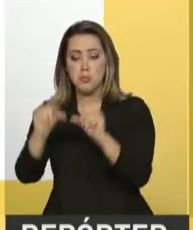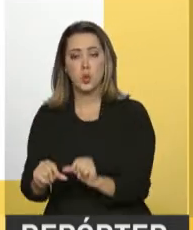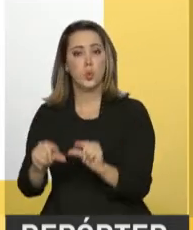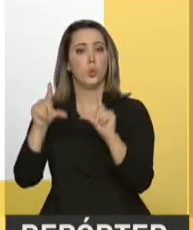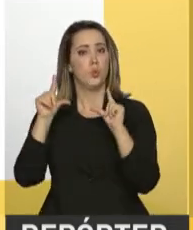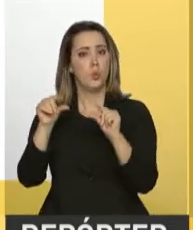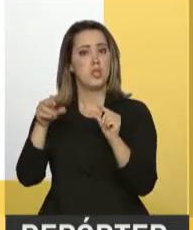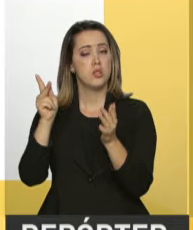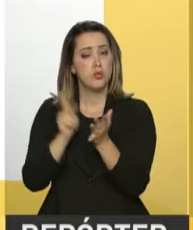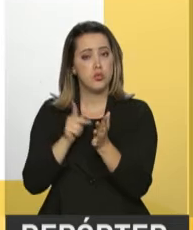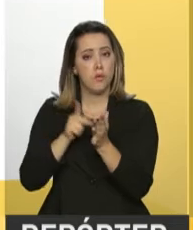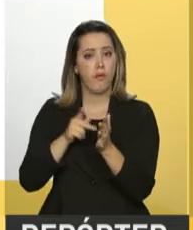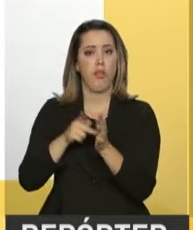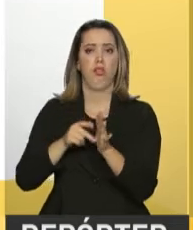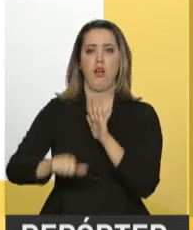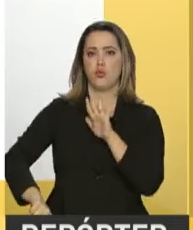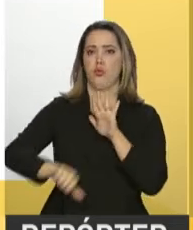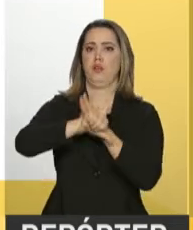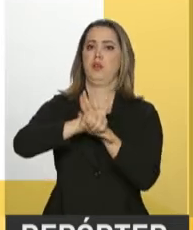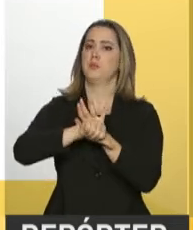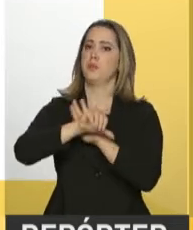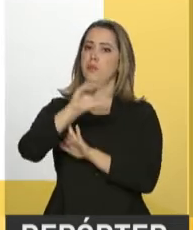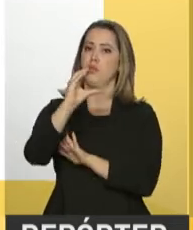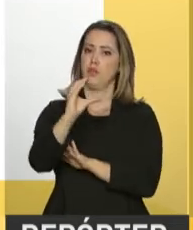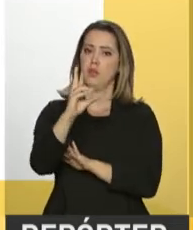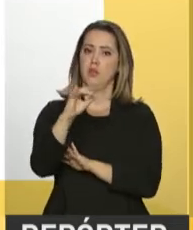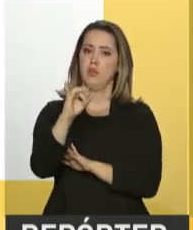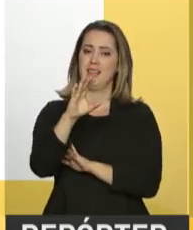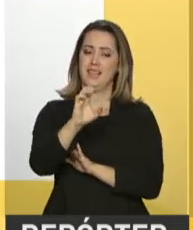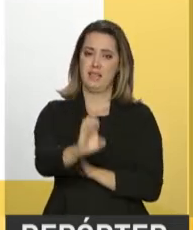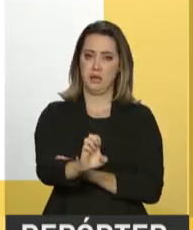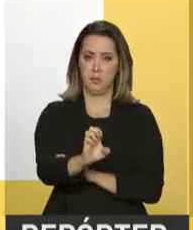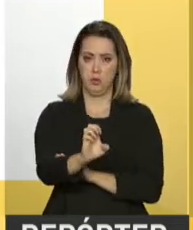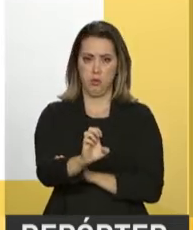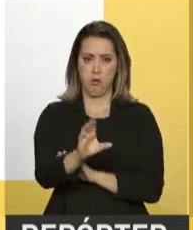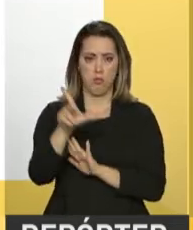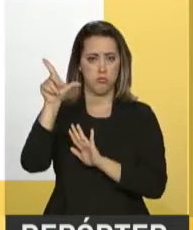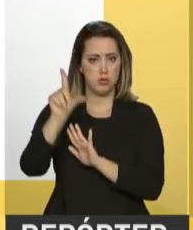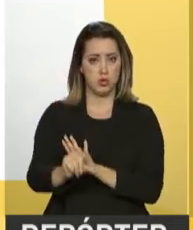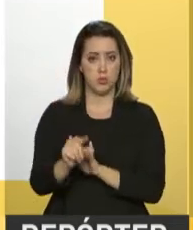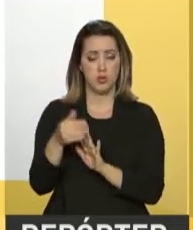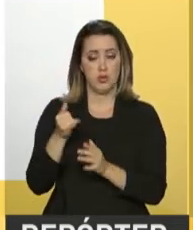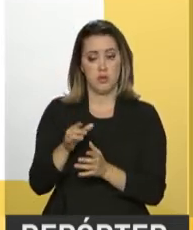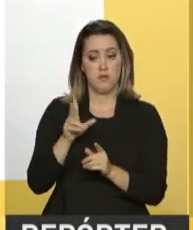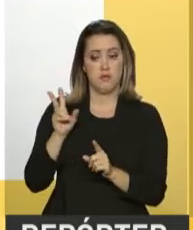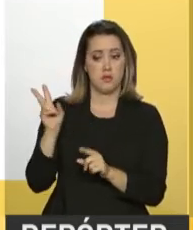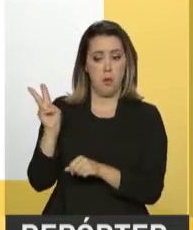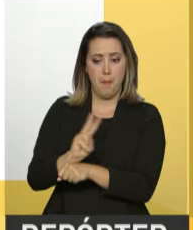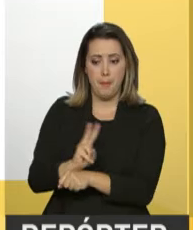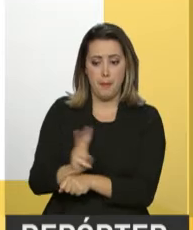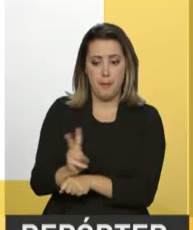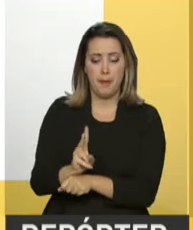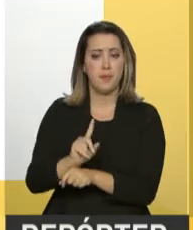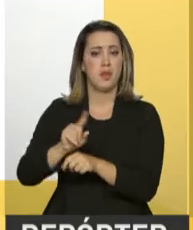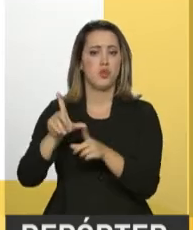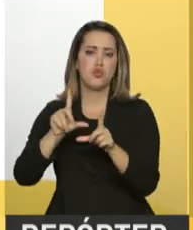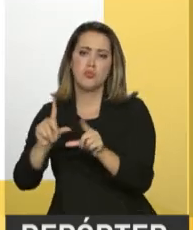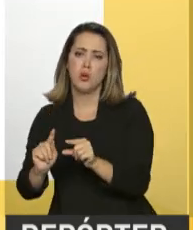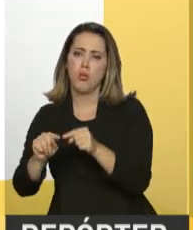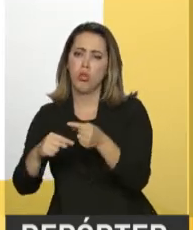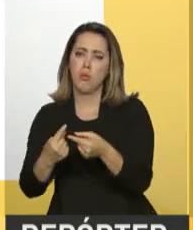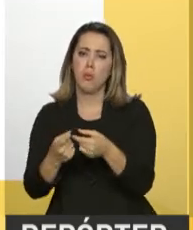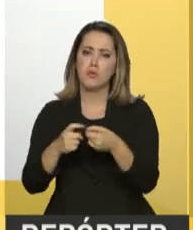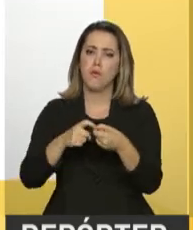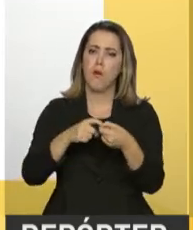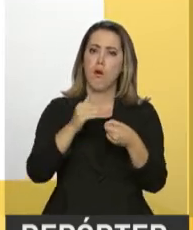criminalidade. Não se esqueça, quando você faz aquela ação extensiva, o crime se retrai, tira férias, depois ele volta, como